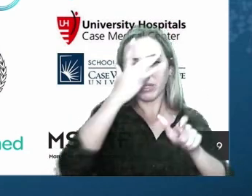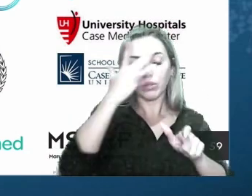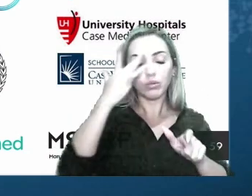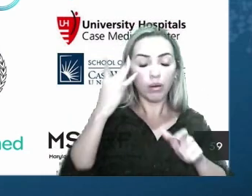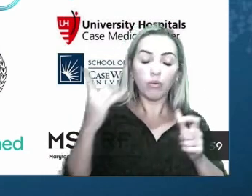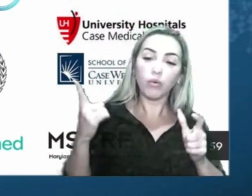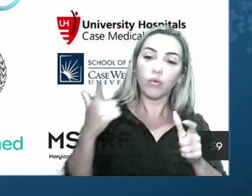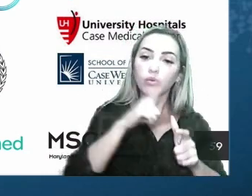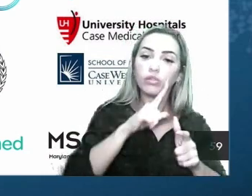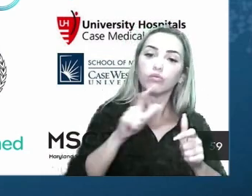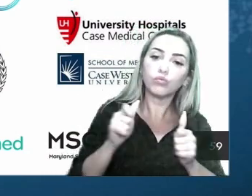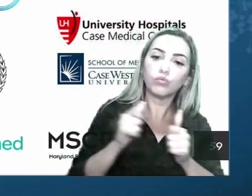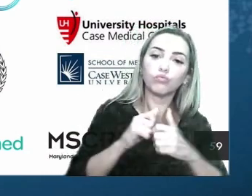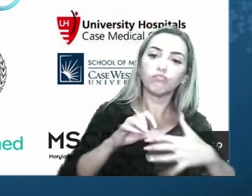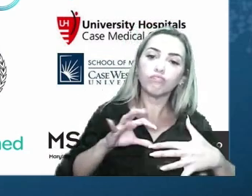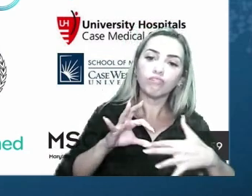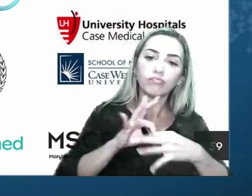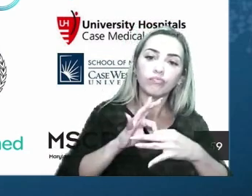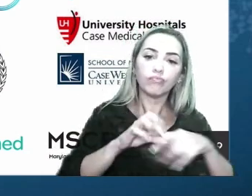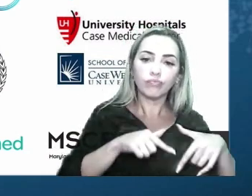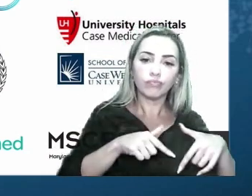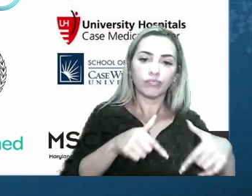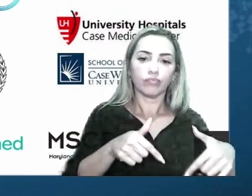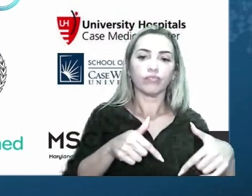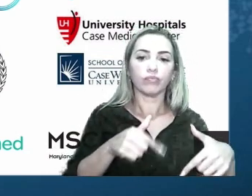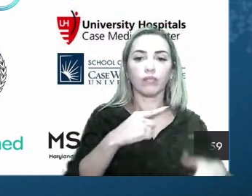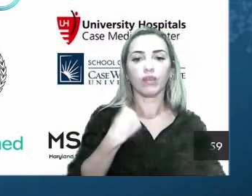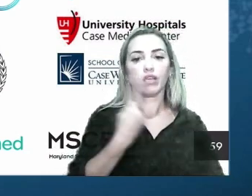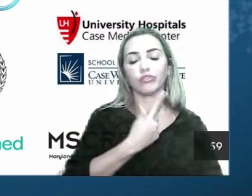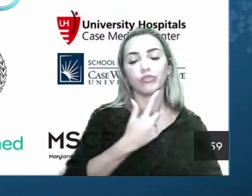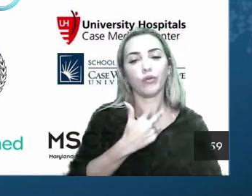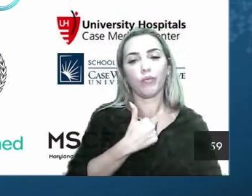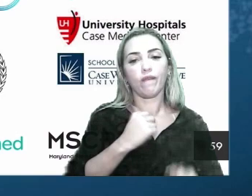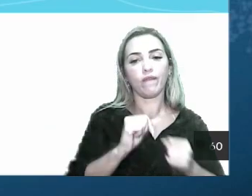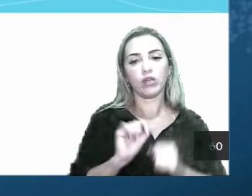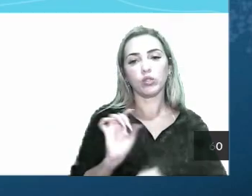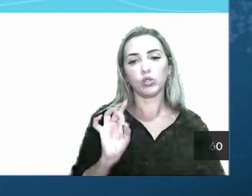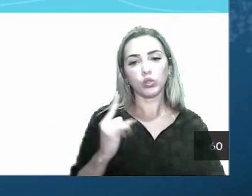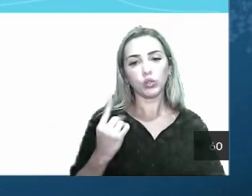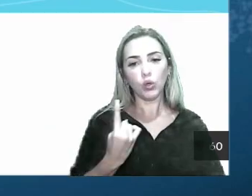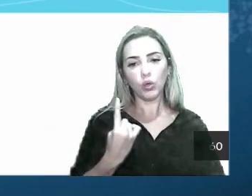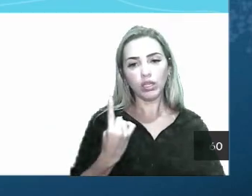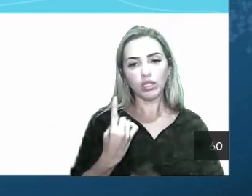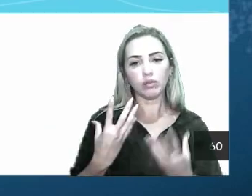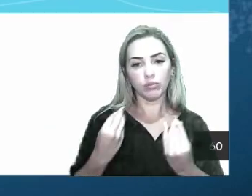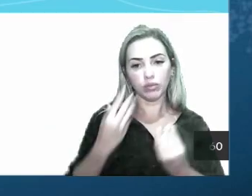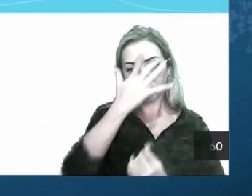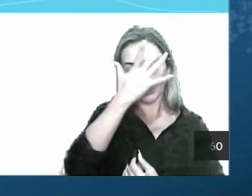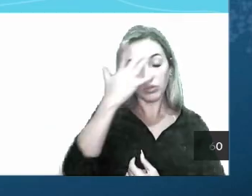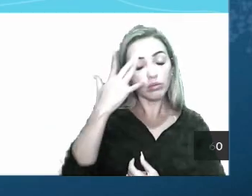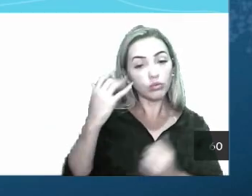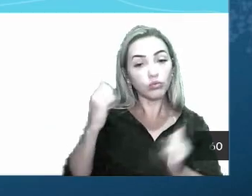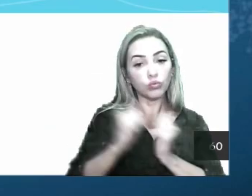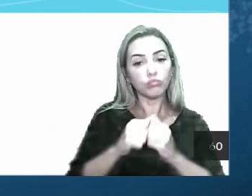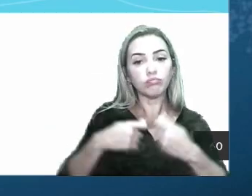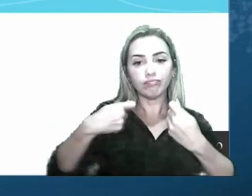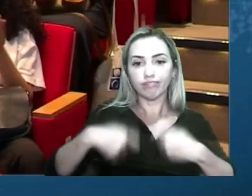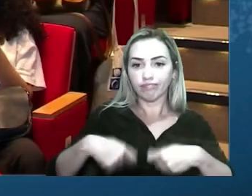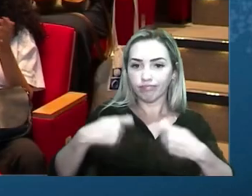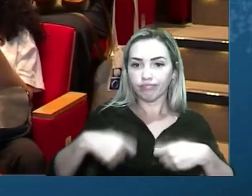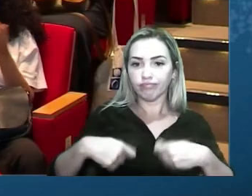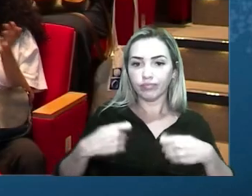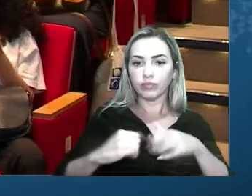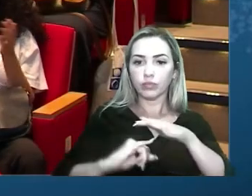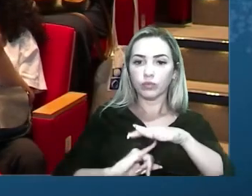fazer essa iniciativa. A gente não pode fazer isso sozinho. Muitas pessoas são necessárias, muitas instituições, e